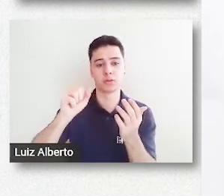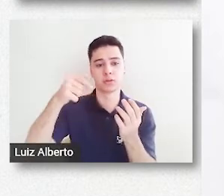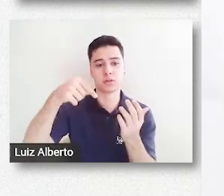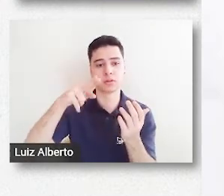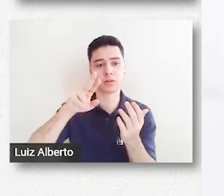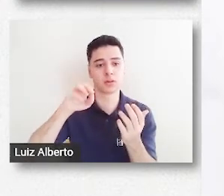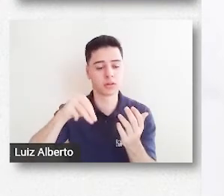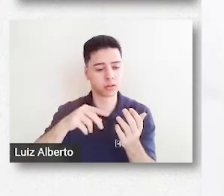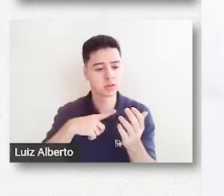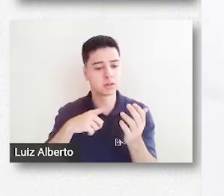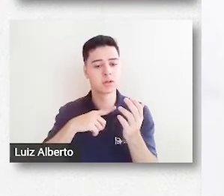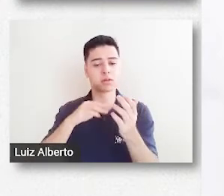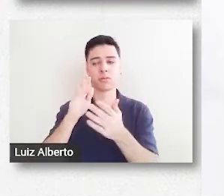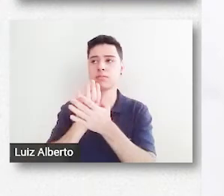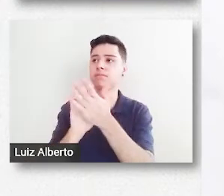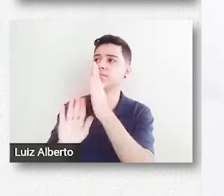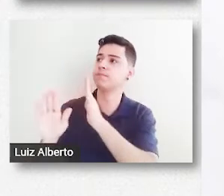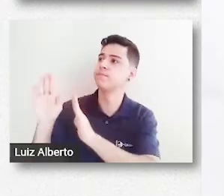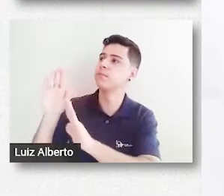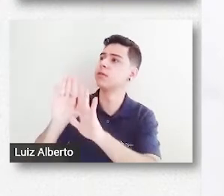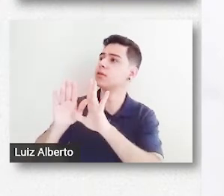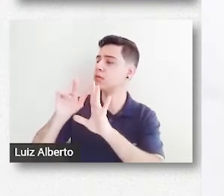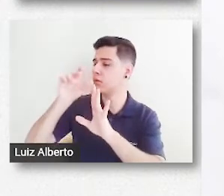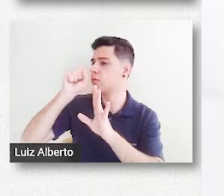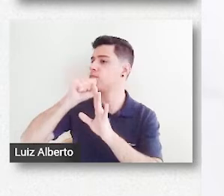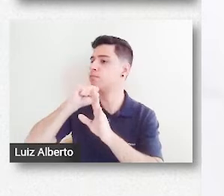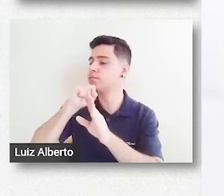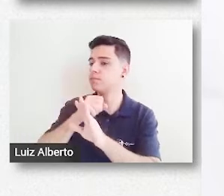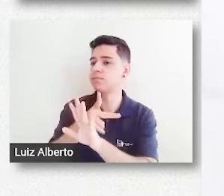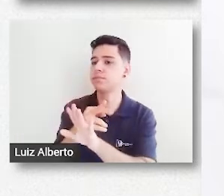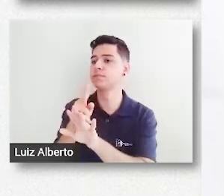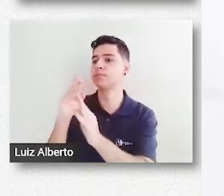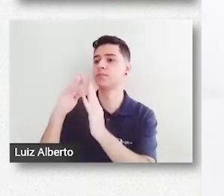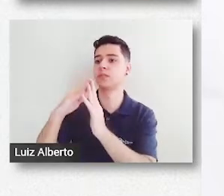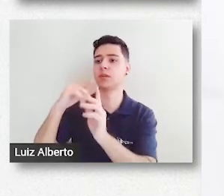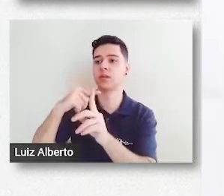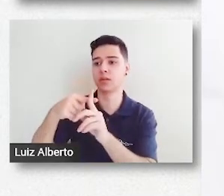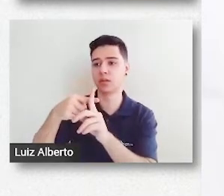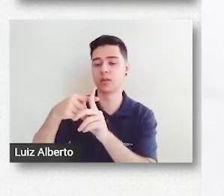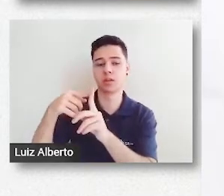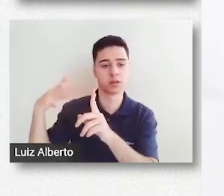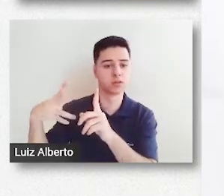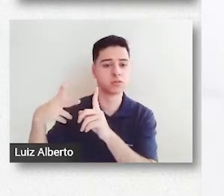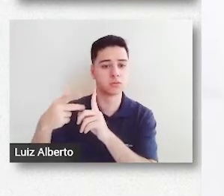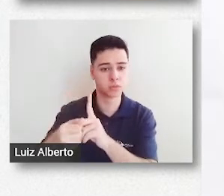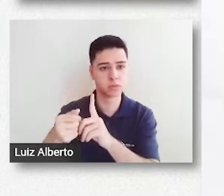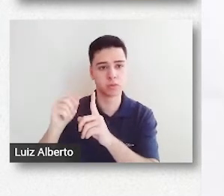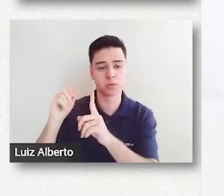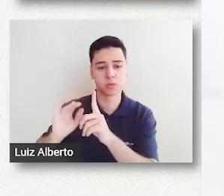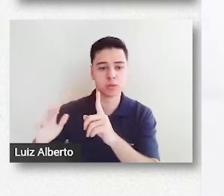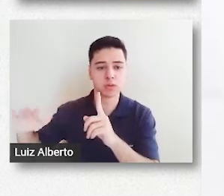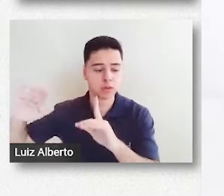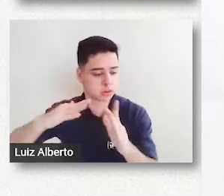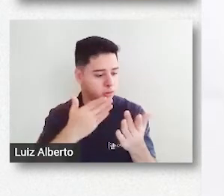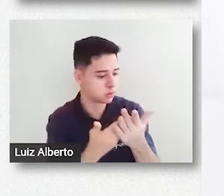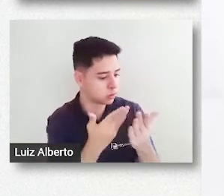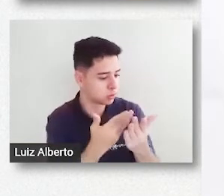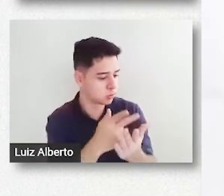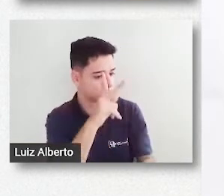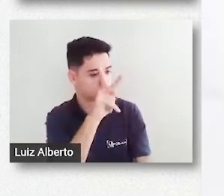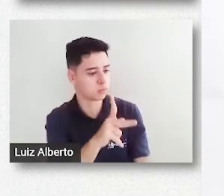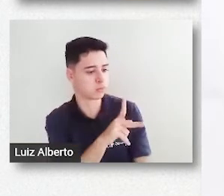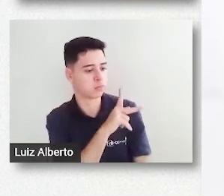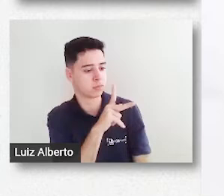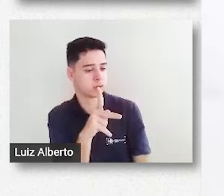mais antiga, a partir desses padres, né, da Igreja Oriental, e esses estudos desses padres é que vão trazer à tona